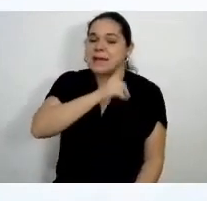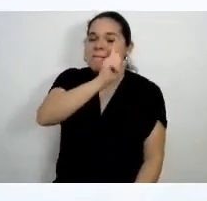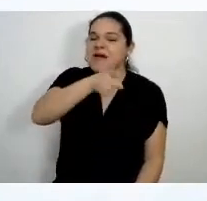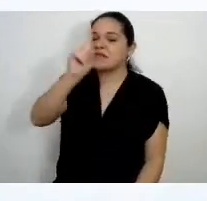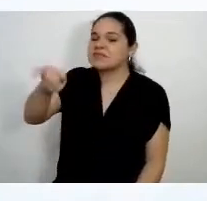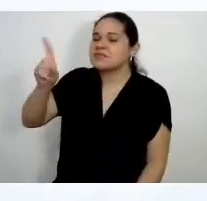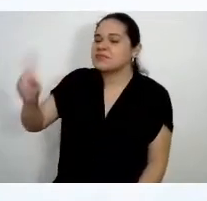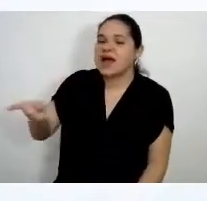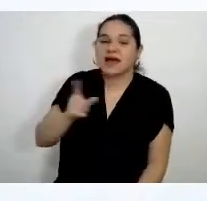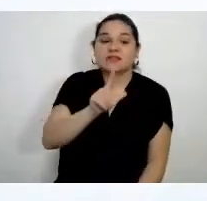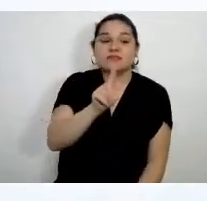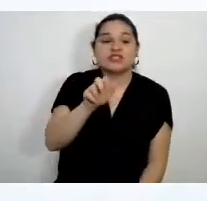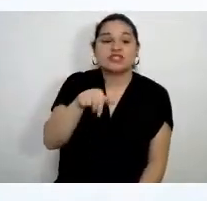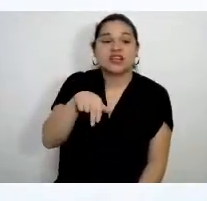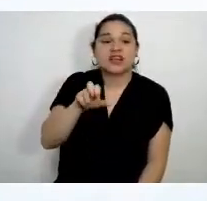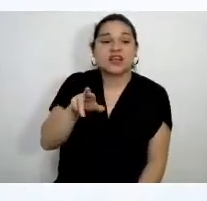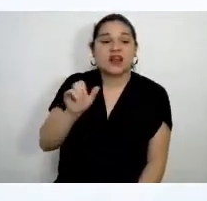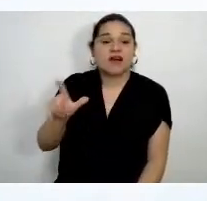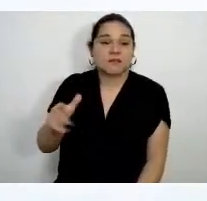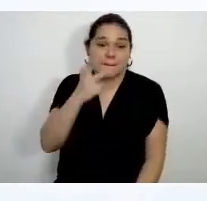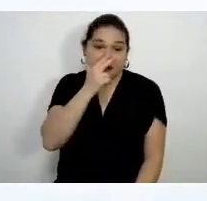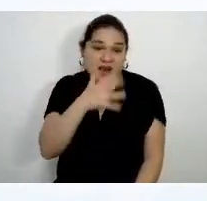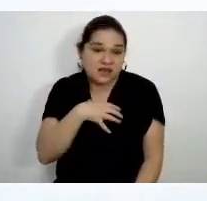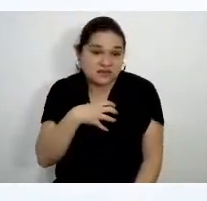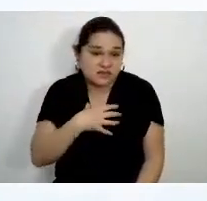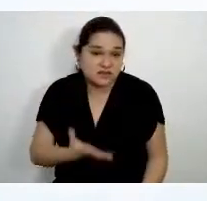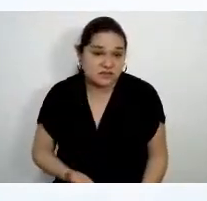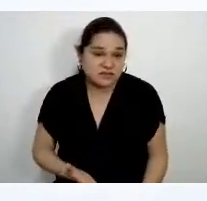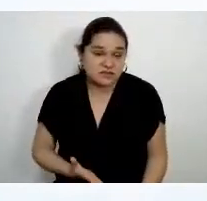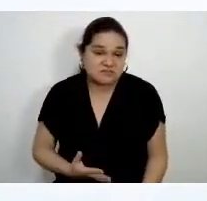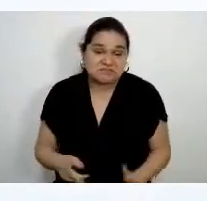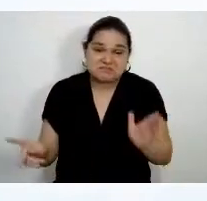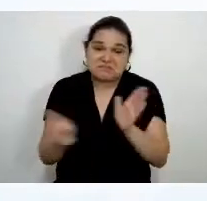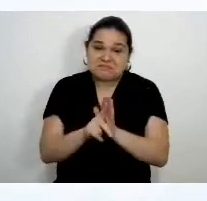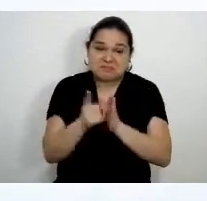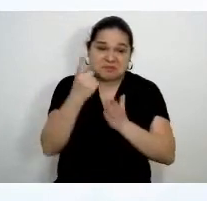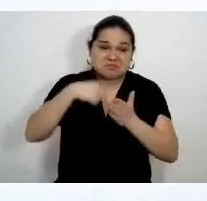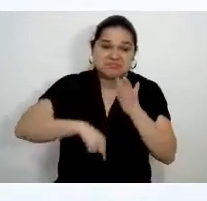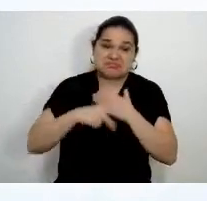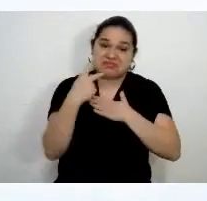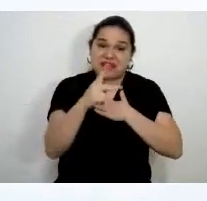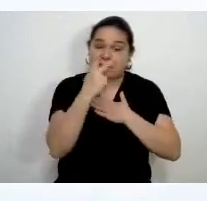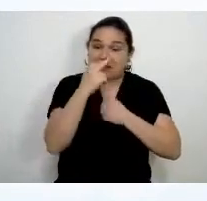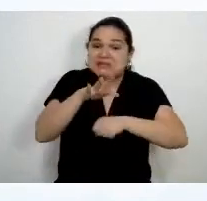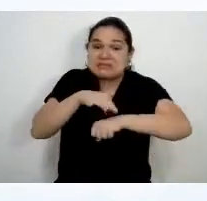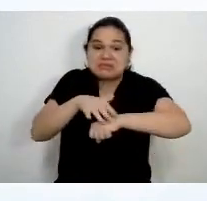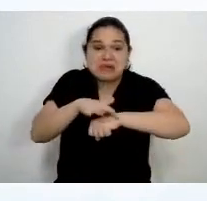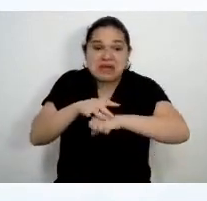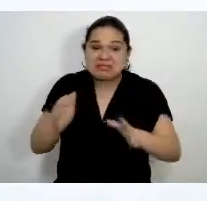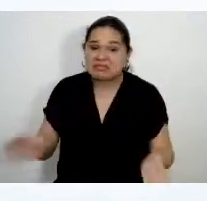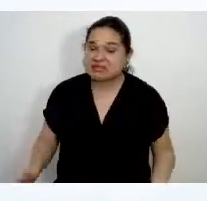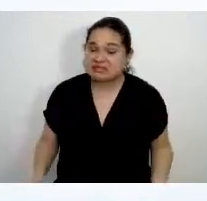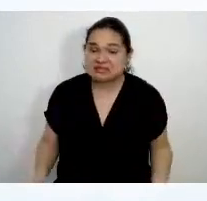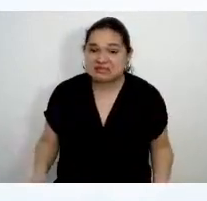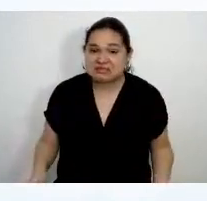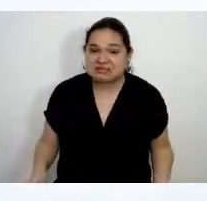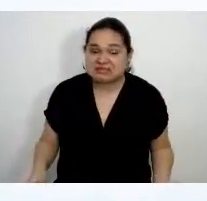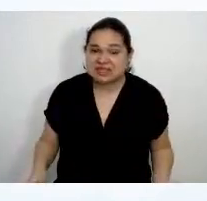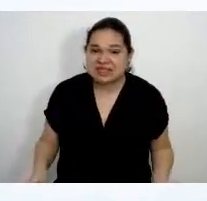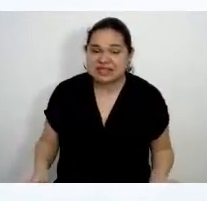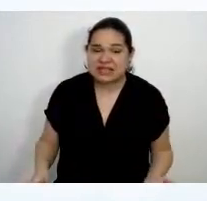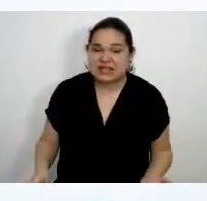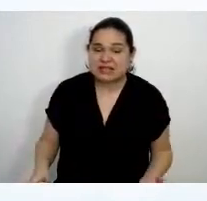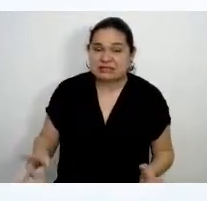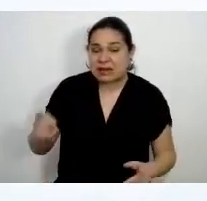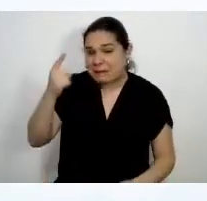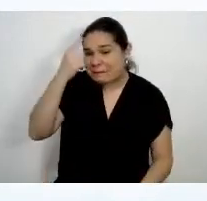né? Então, até isso é uma personalidade muito difícil, é uma pessoa